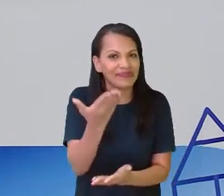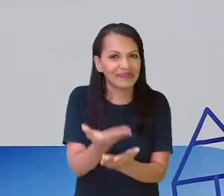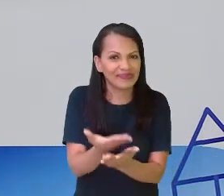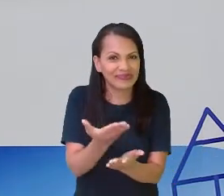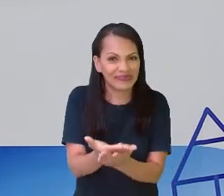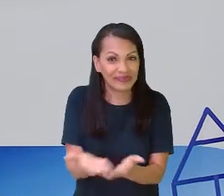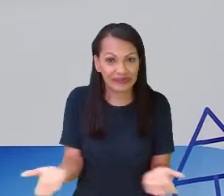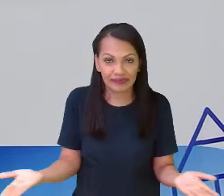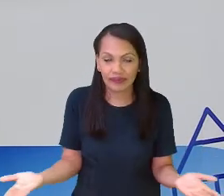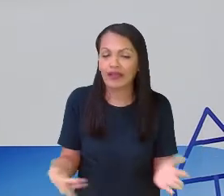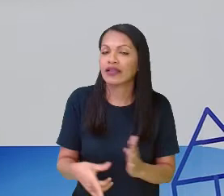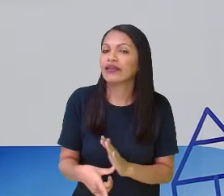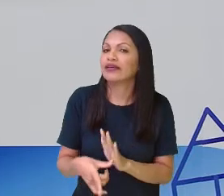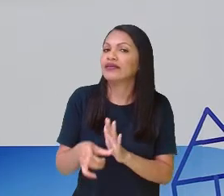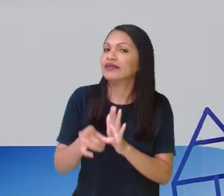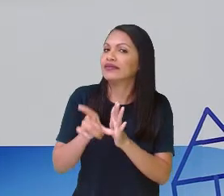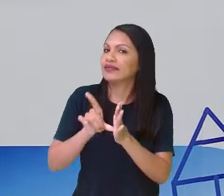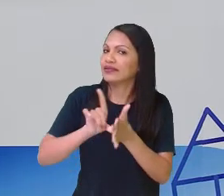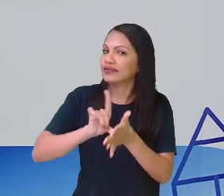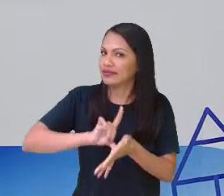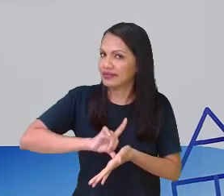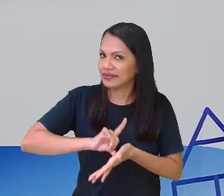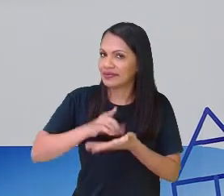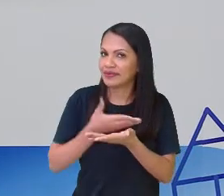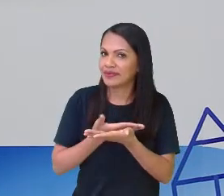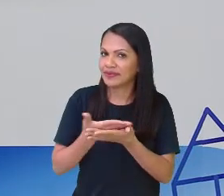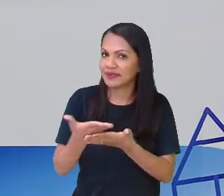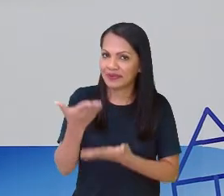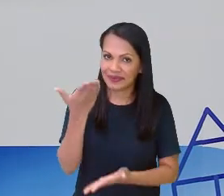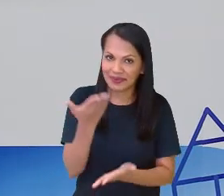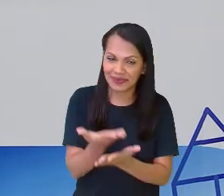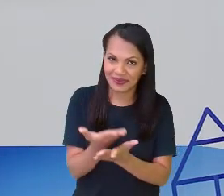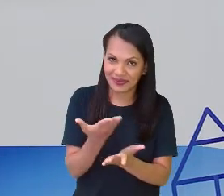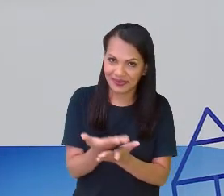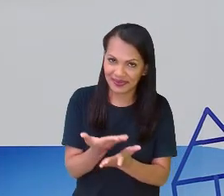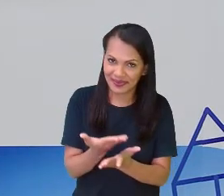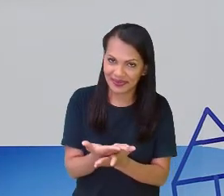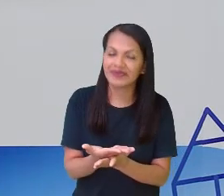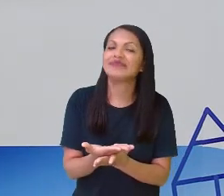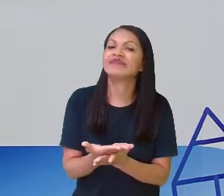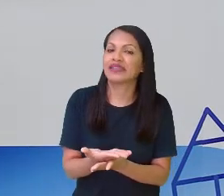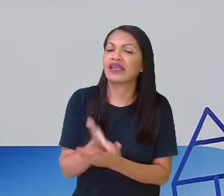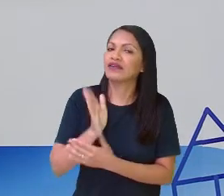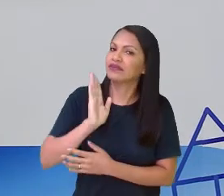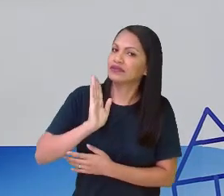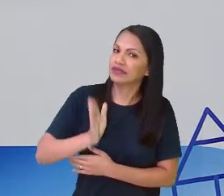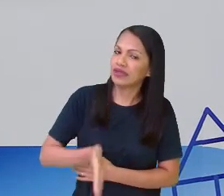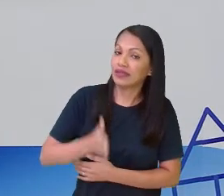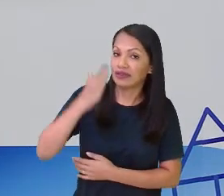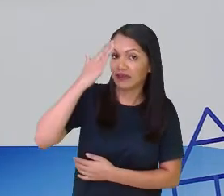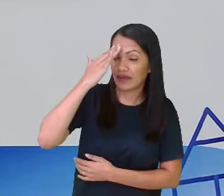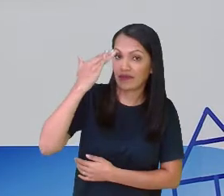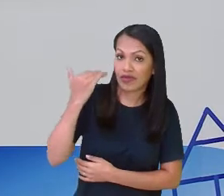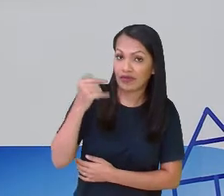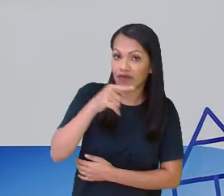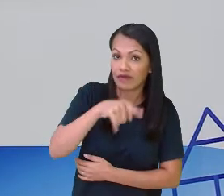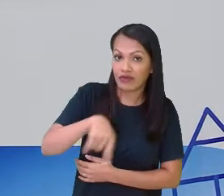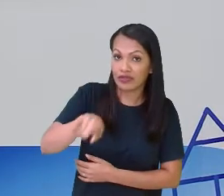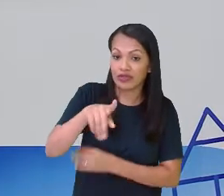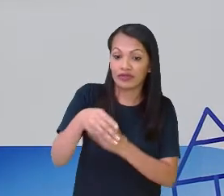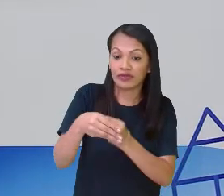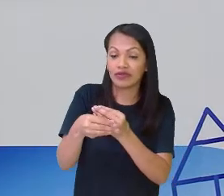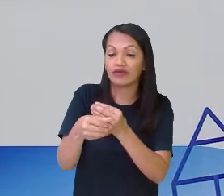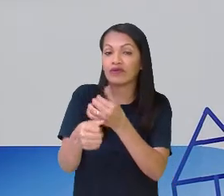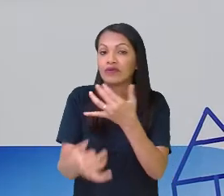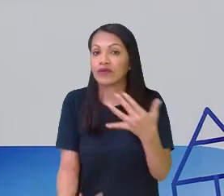aula. Antes, da gente começar a nossa aula, de eu já saber o que você comentou